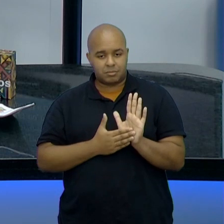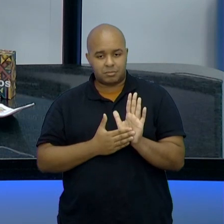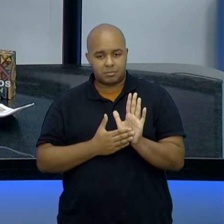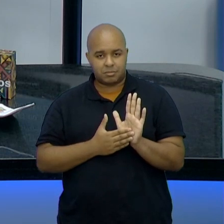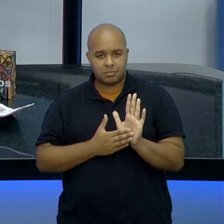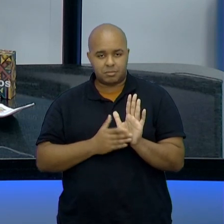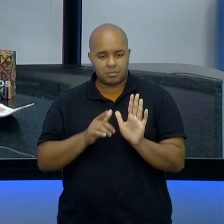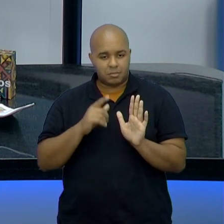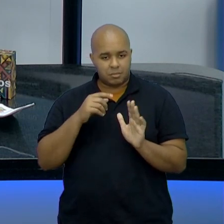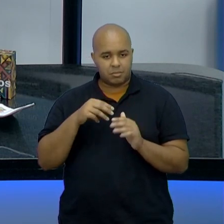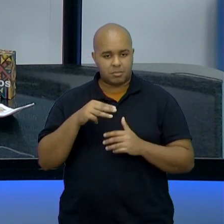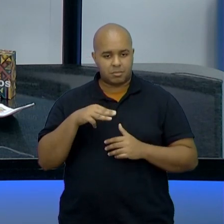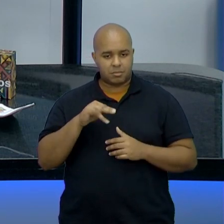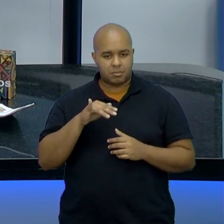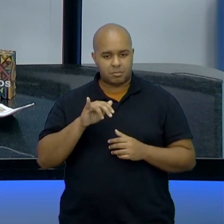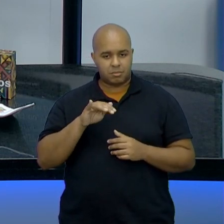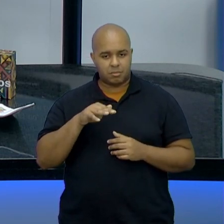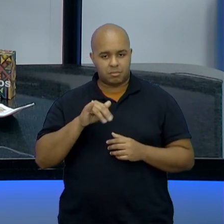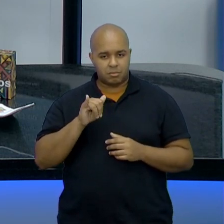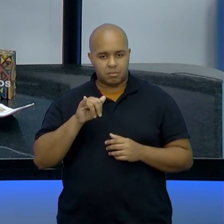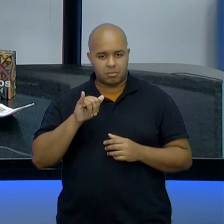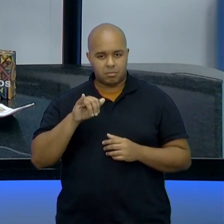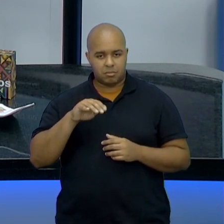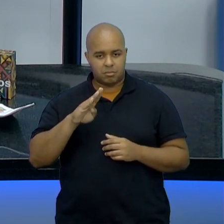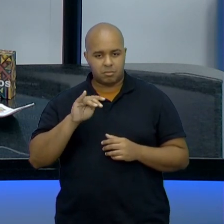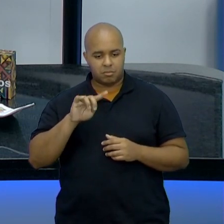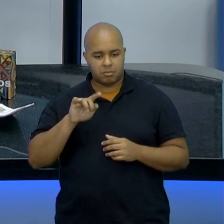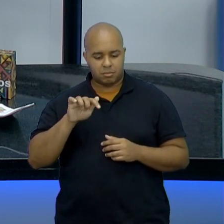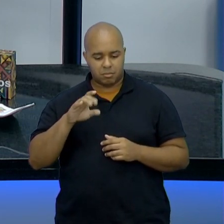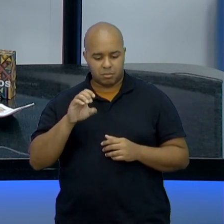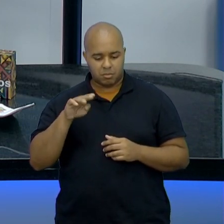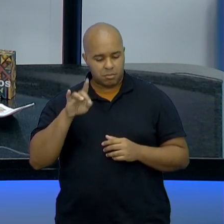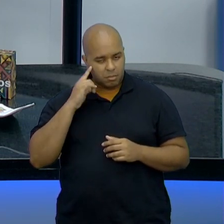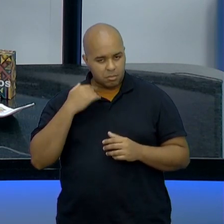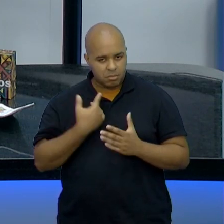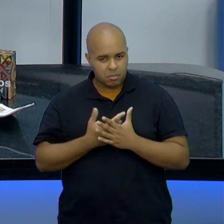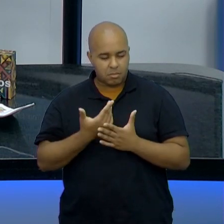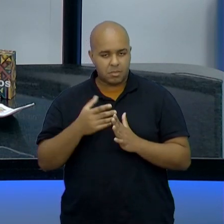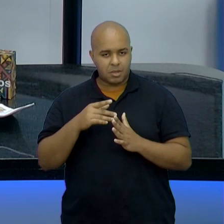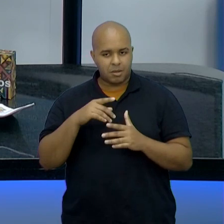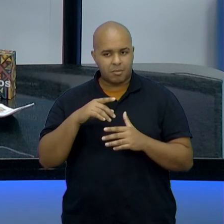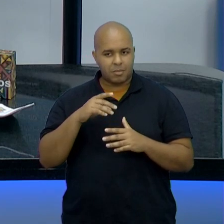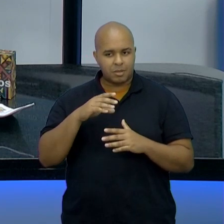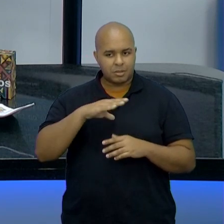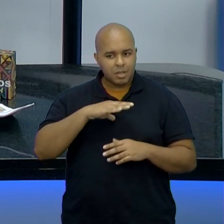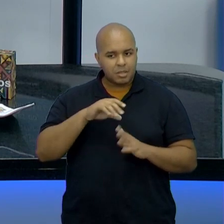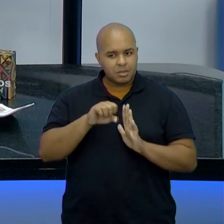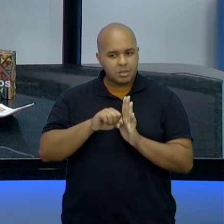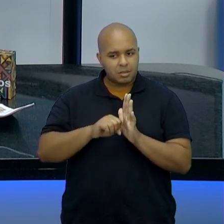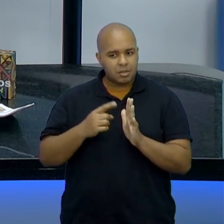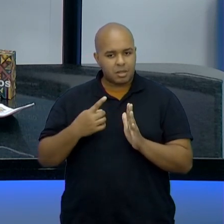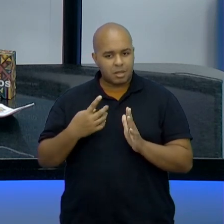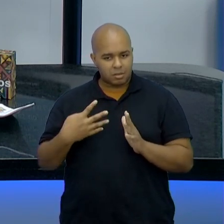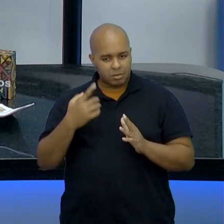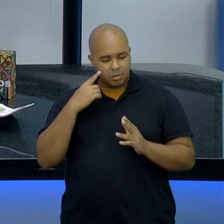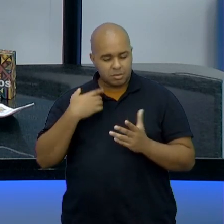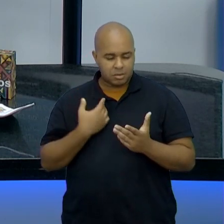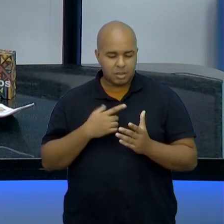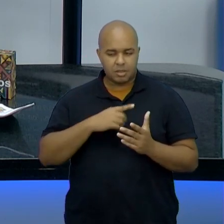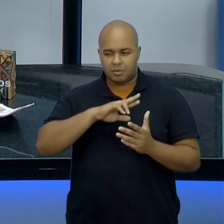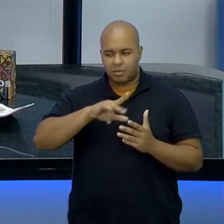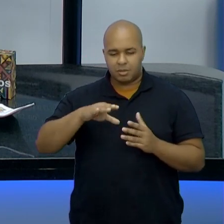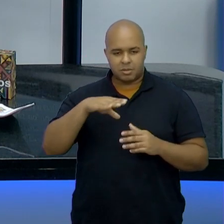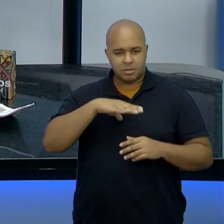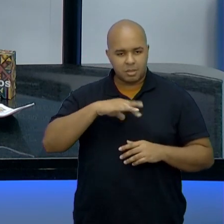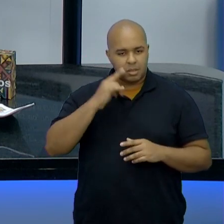é Mbanza Congo, que fica em Angola, uma cidade que foi erigida lá no século XIV. E tem várias outras